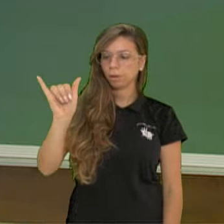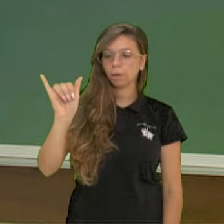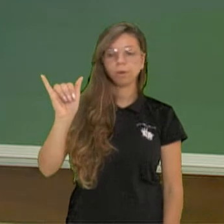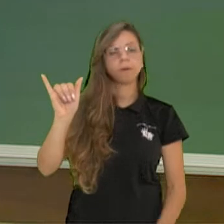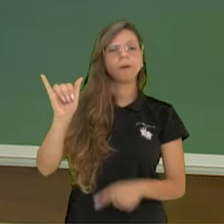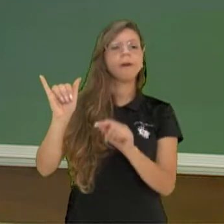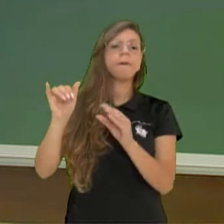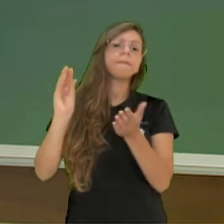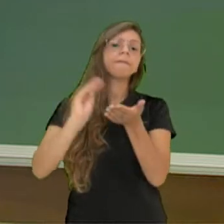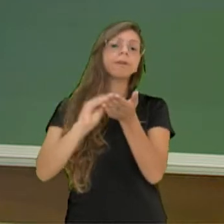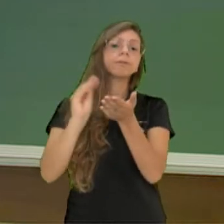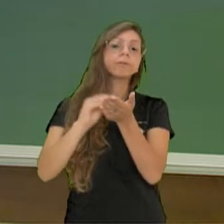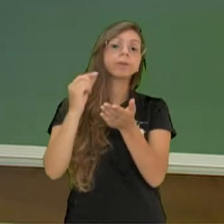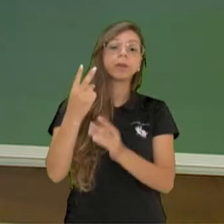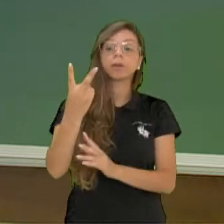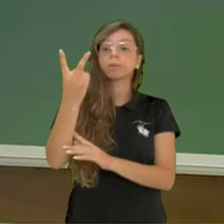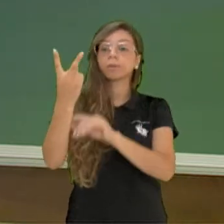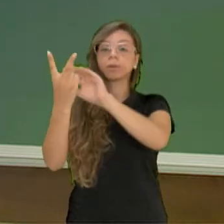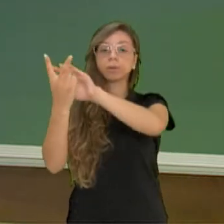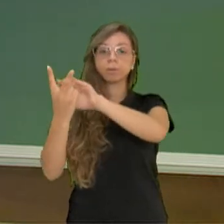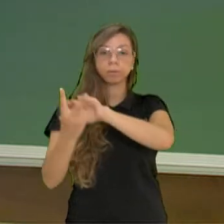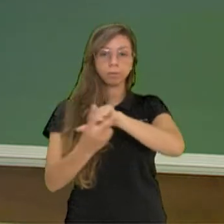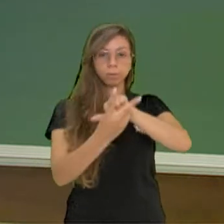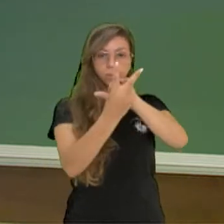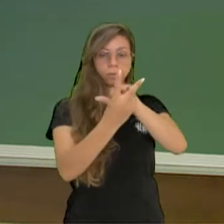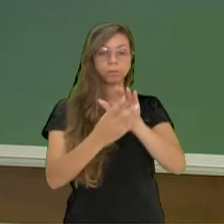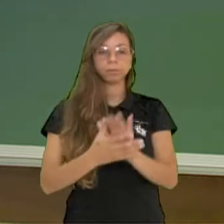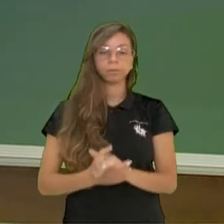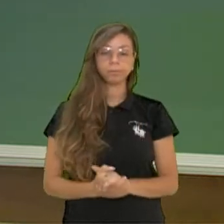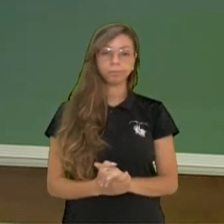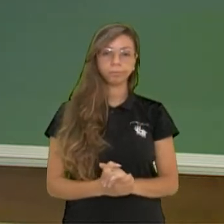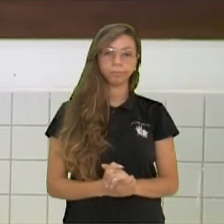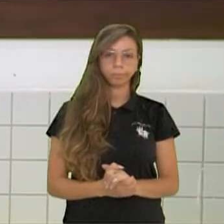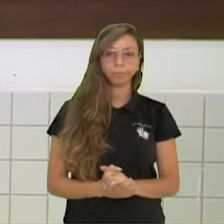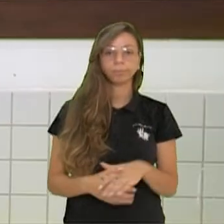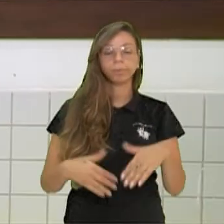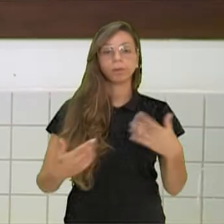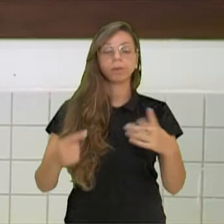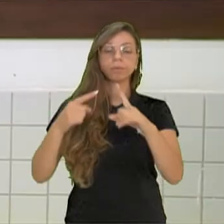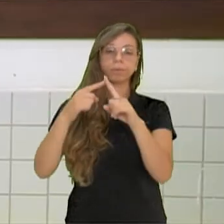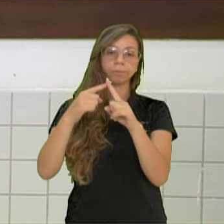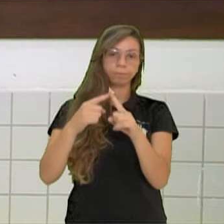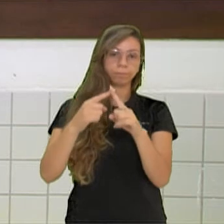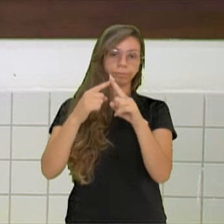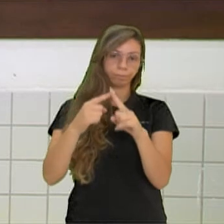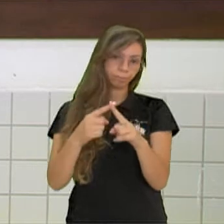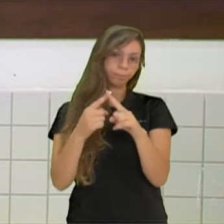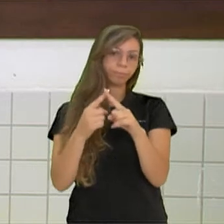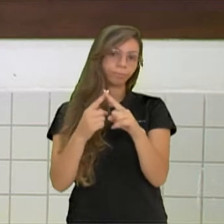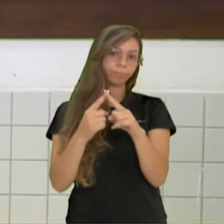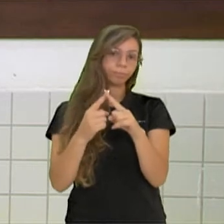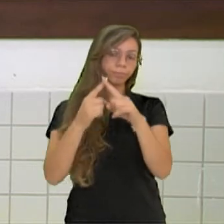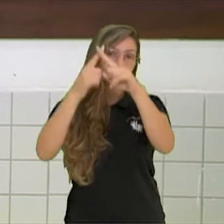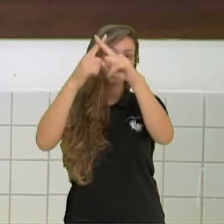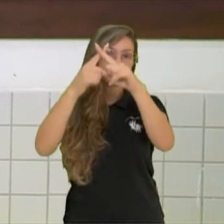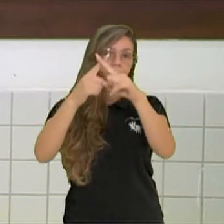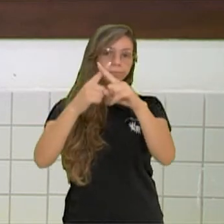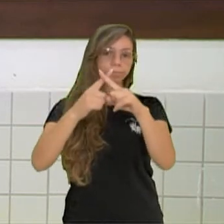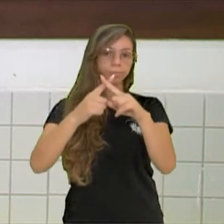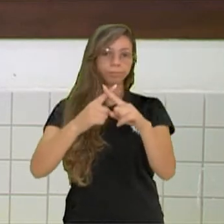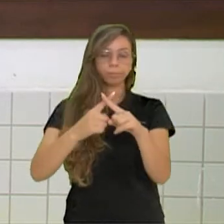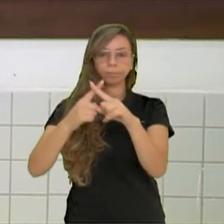2, que é coeficiente do y, né, que está multiplicando o y. Gente, e se ele está multiplicando pela função inversa, ele